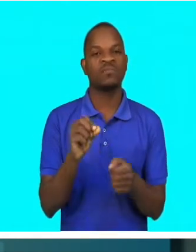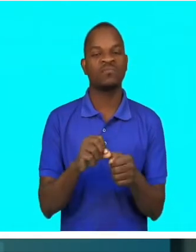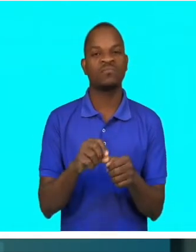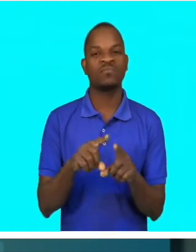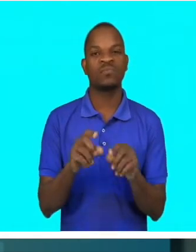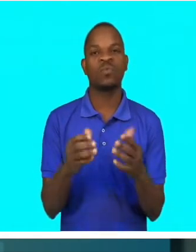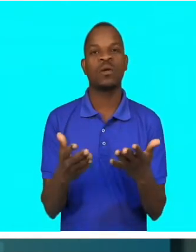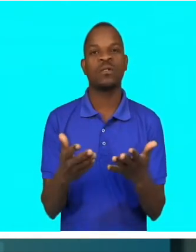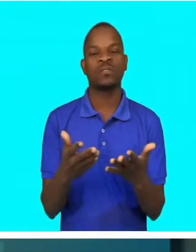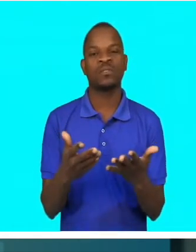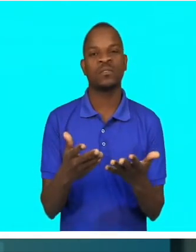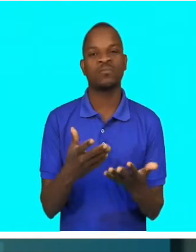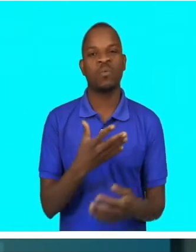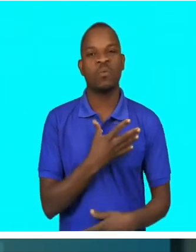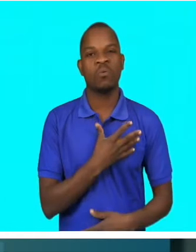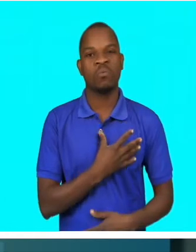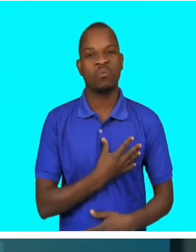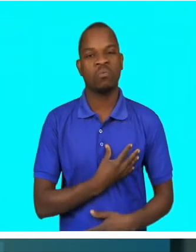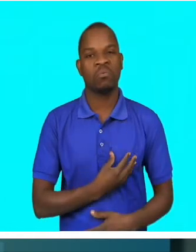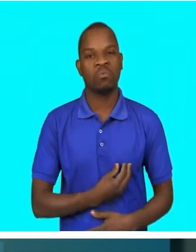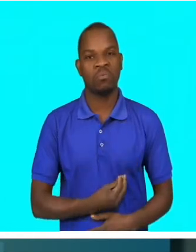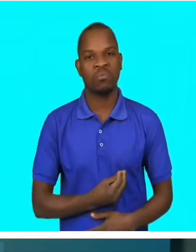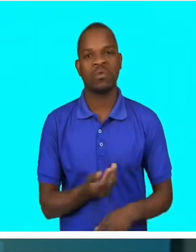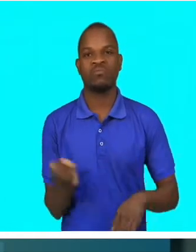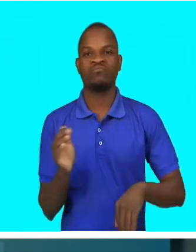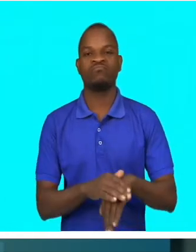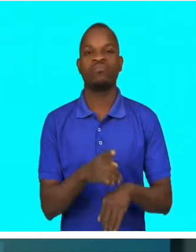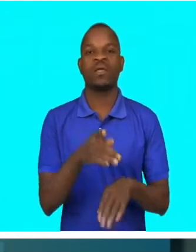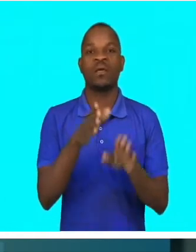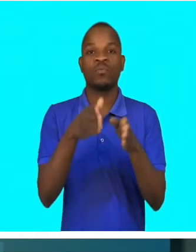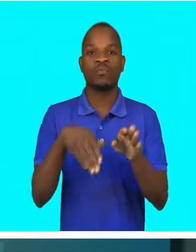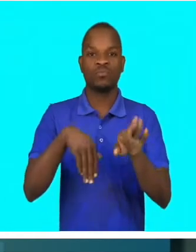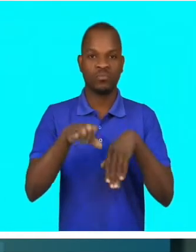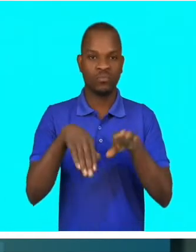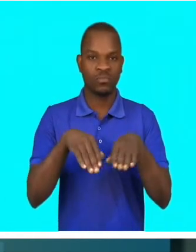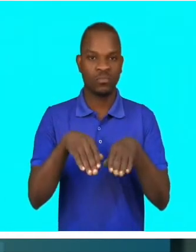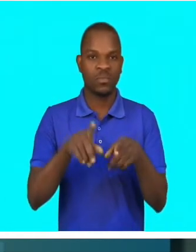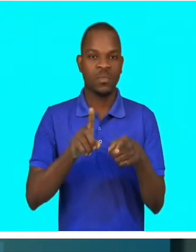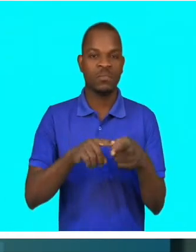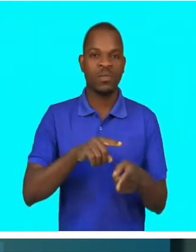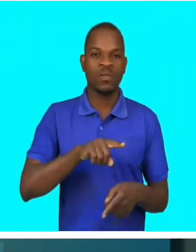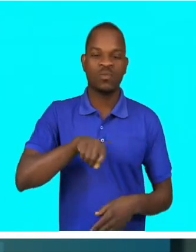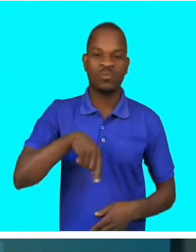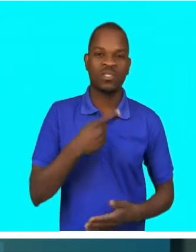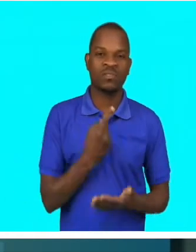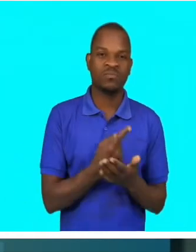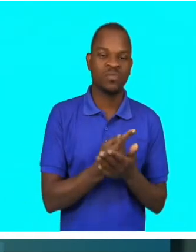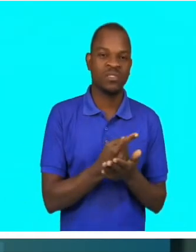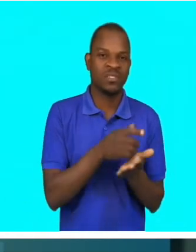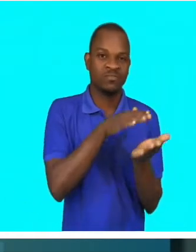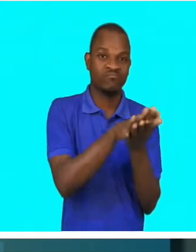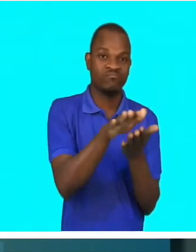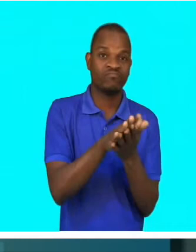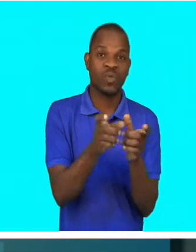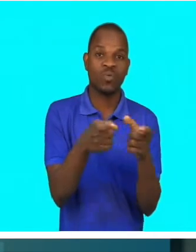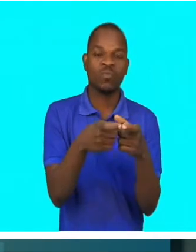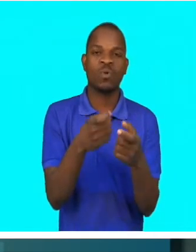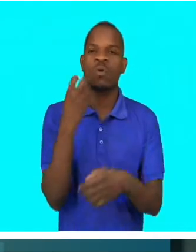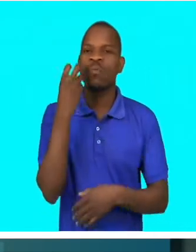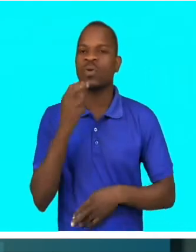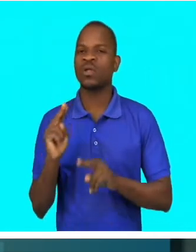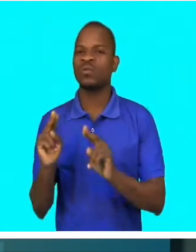forma acaba afetando aquilo que é o rendimento profissional do mesmo jogador. Deste lado sim, é preciso apelar os clubes que procurem parceiros